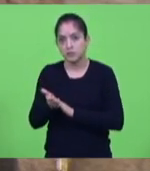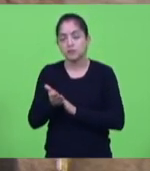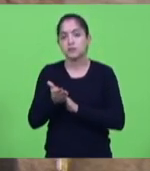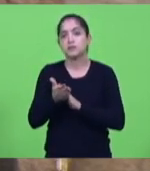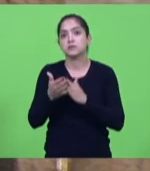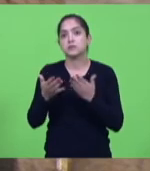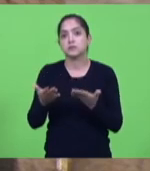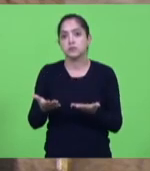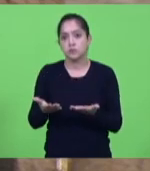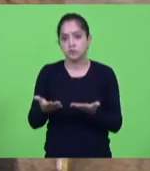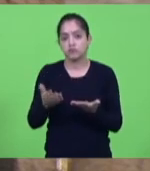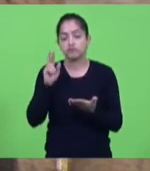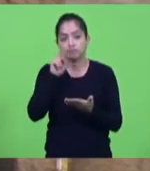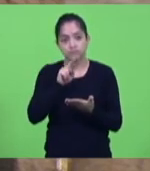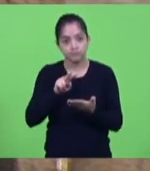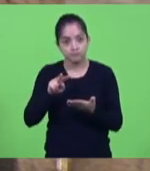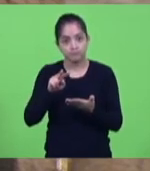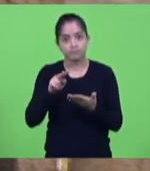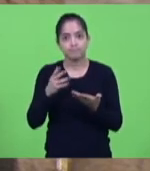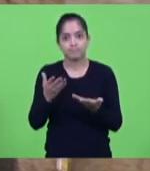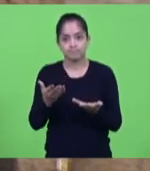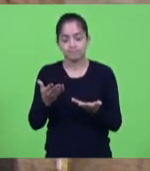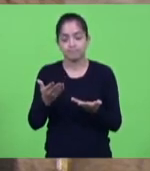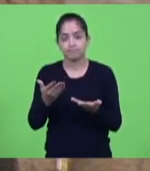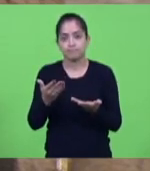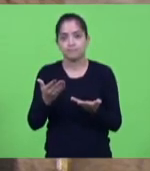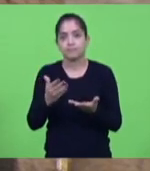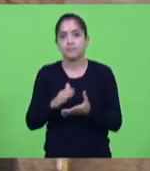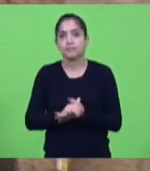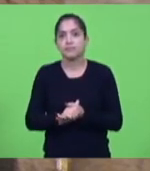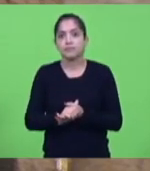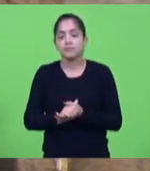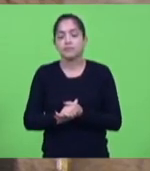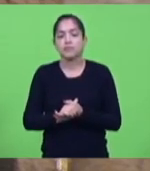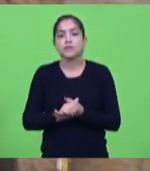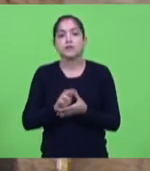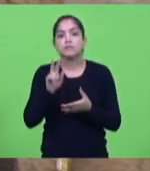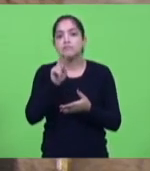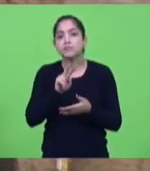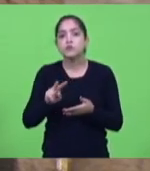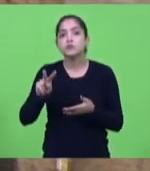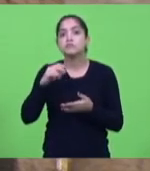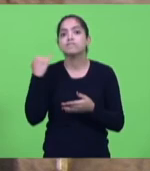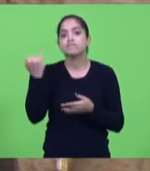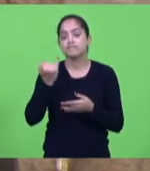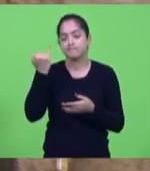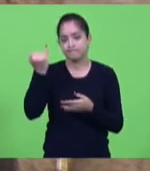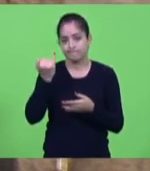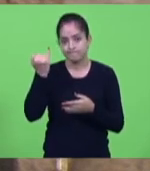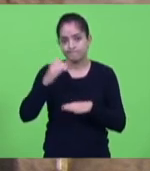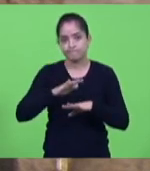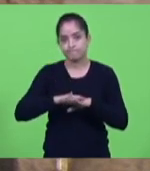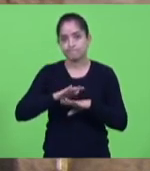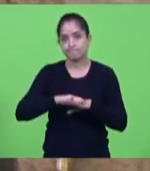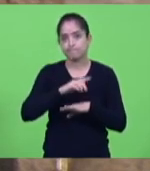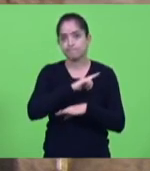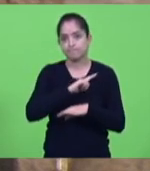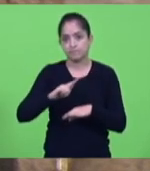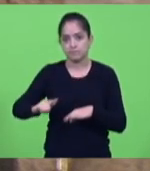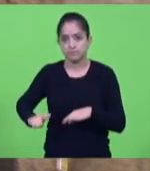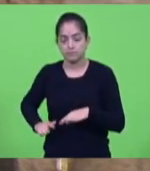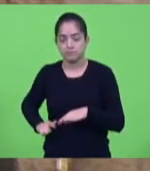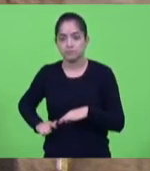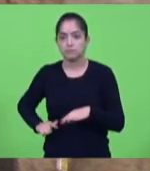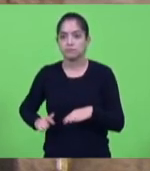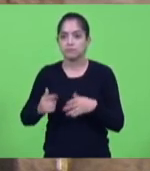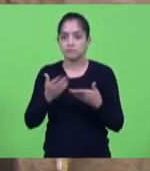essa visão, né, essa tese visionária e importante do governador Carlos Moisés, do